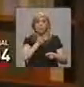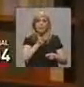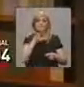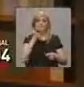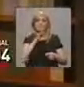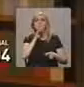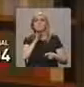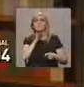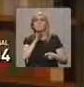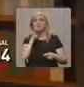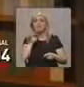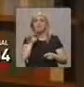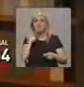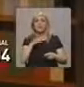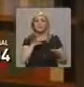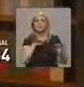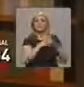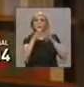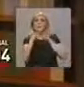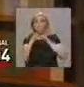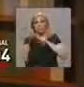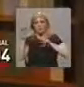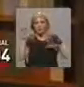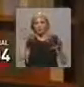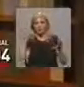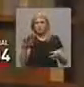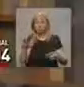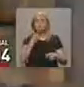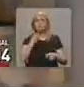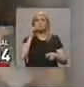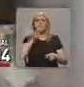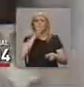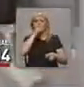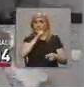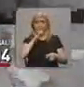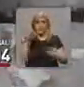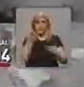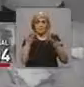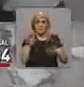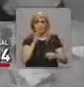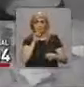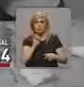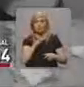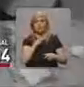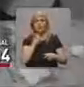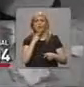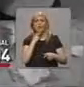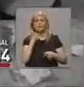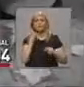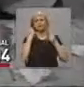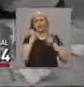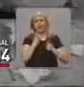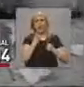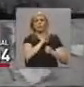embora de classes opostas e até potencialmente inimigas, tem uma voz bastante forte